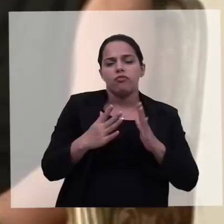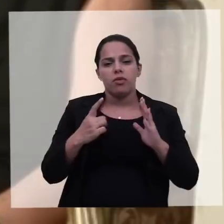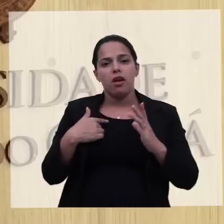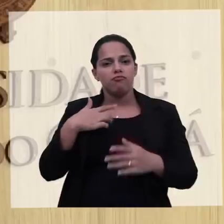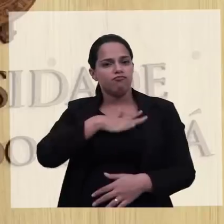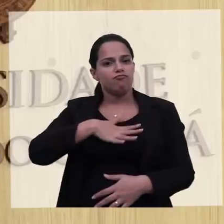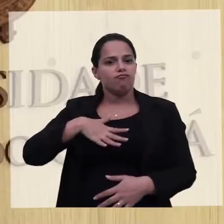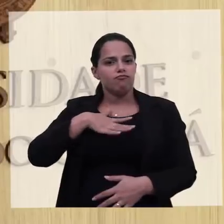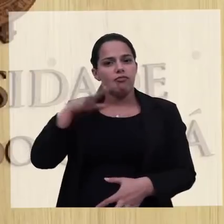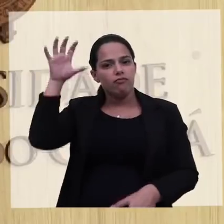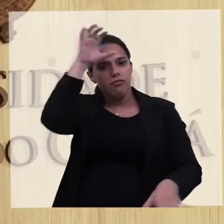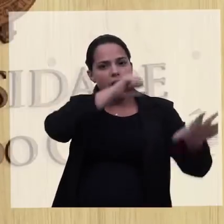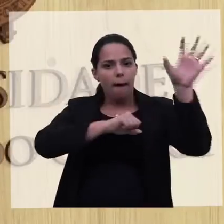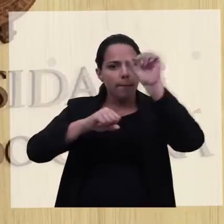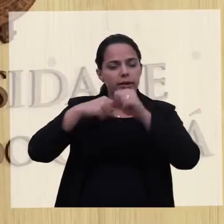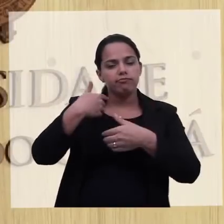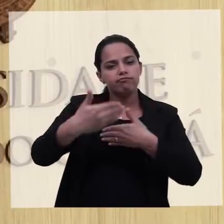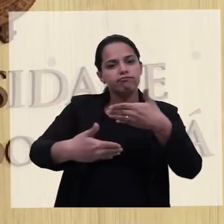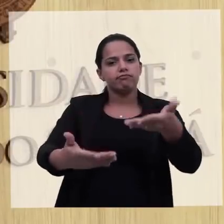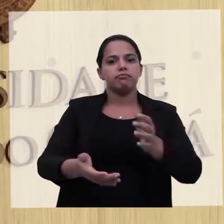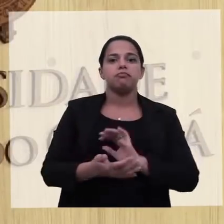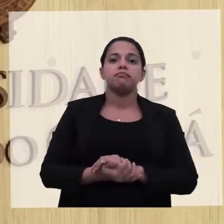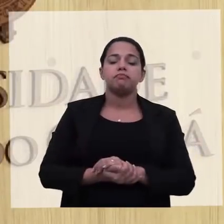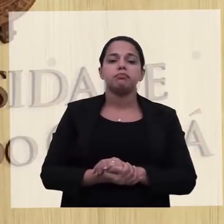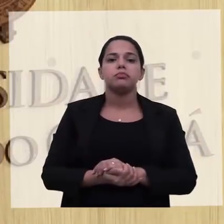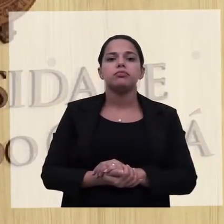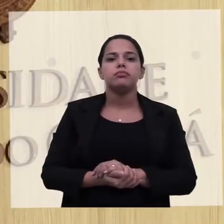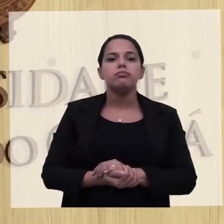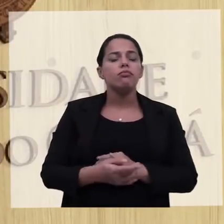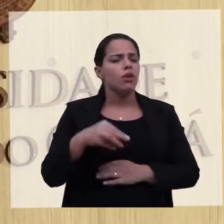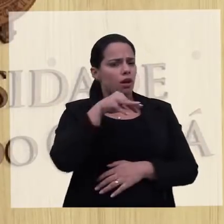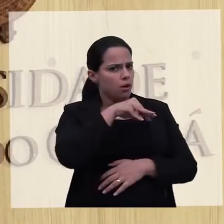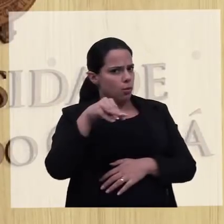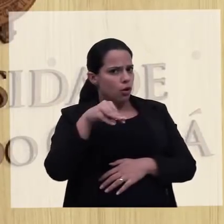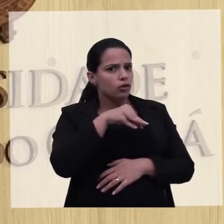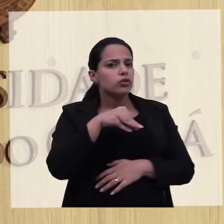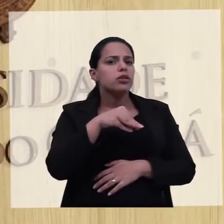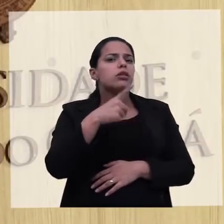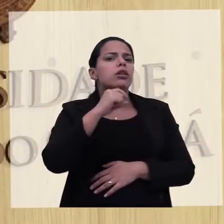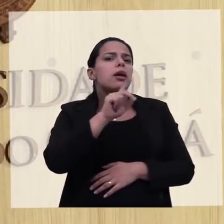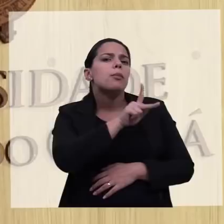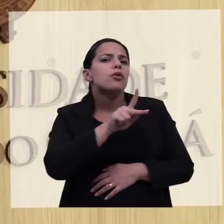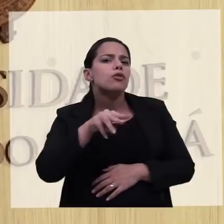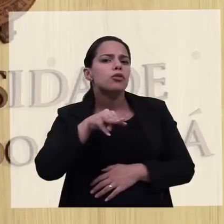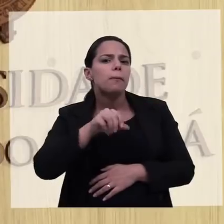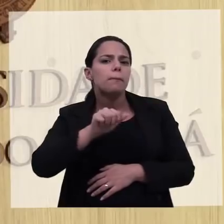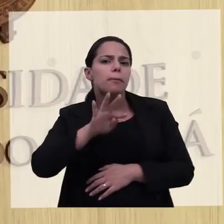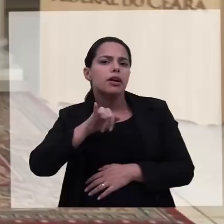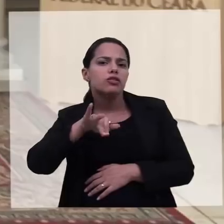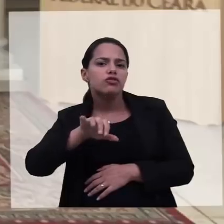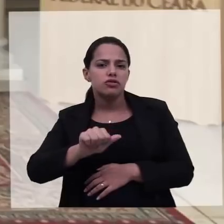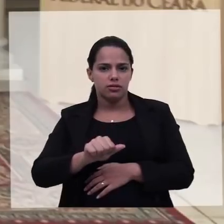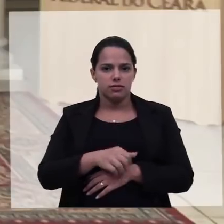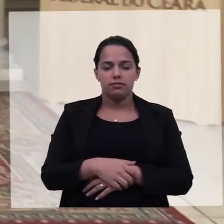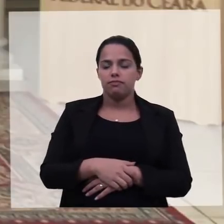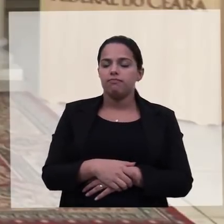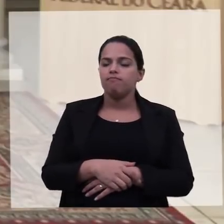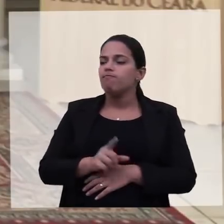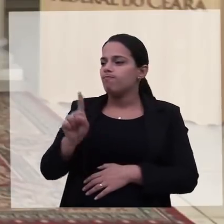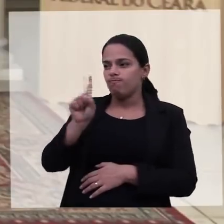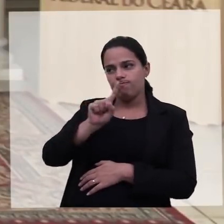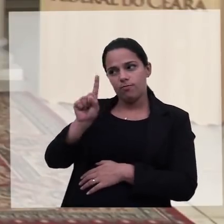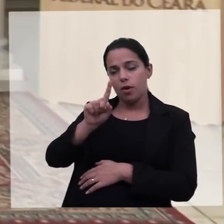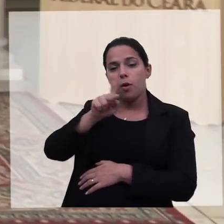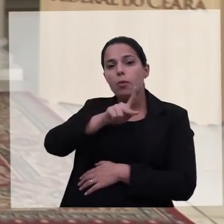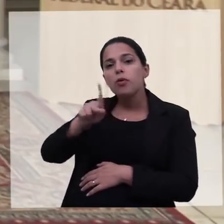com o que eu estava aprendendo. Essa disciplina foi com essa monitoria, aliás, foi com o professor Matias, não é isso, professora?